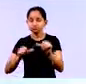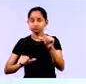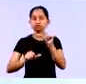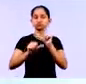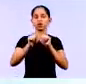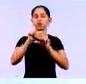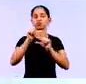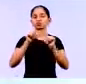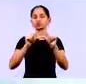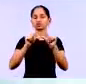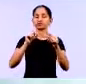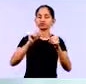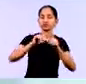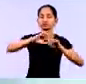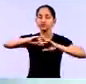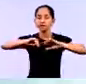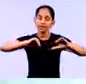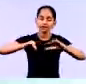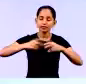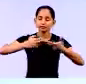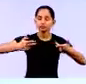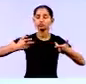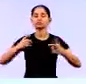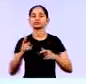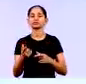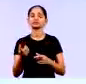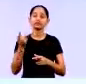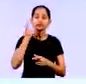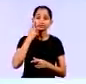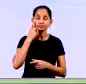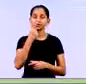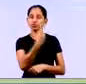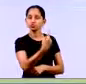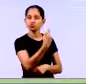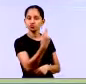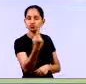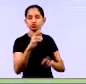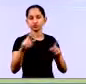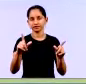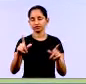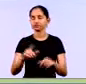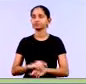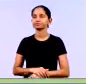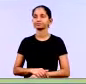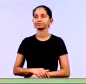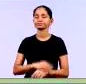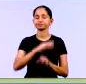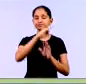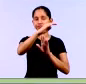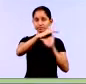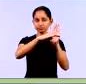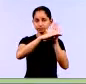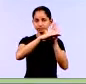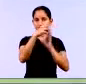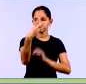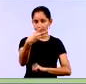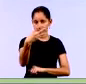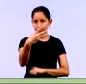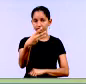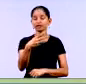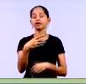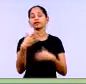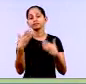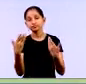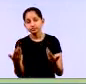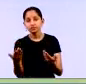produzir um produto. Então, essa é a taxa padrão de consumo. Próximo. Entender como andam essas ofertas